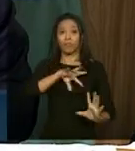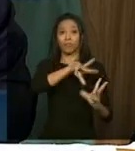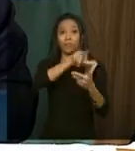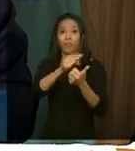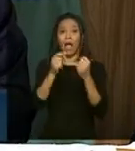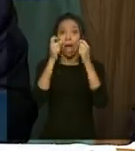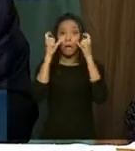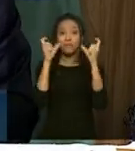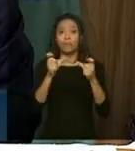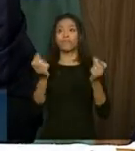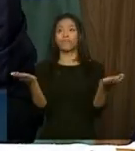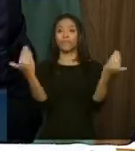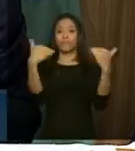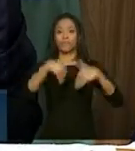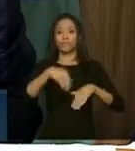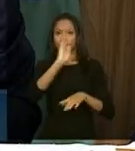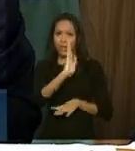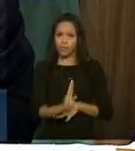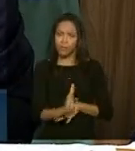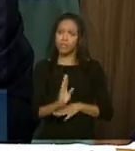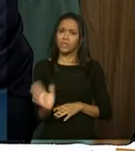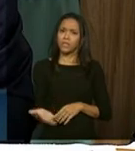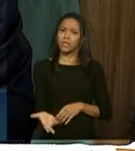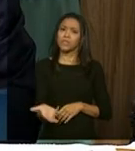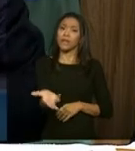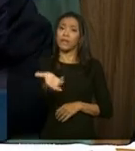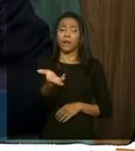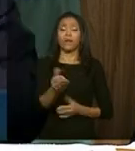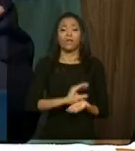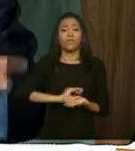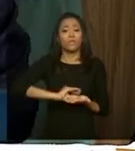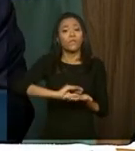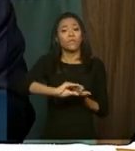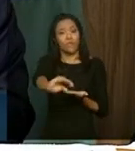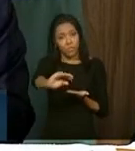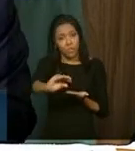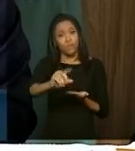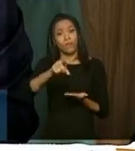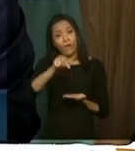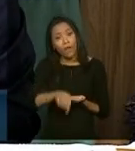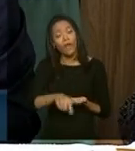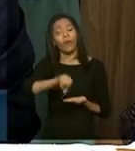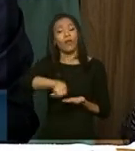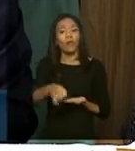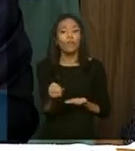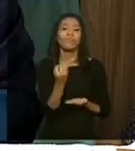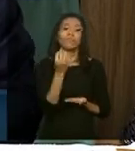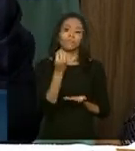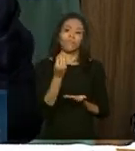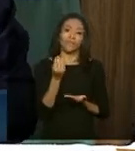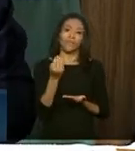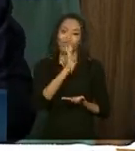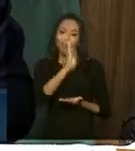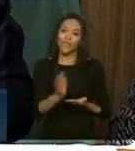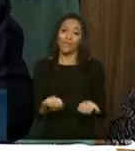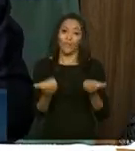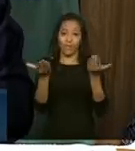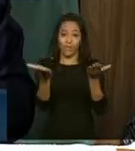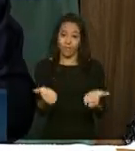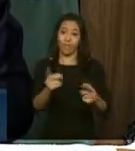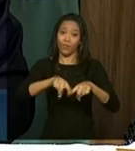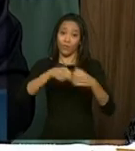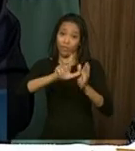os investimentos e acelerar o investimento privado em infraestrutura, que é uma grande oportunidade que o Brasil oferece, exatamente pelo atraso em